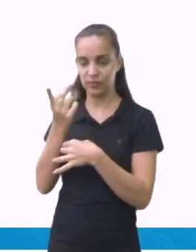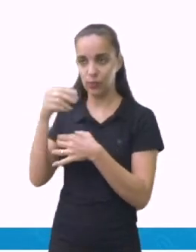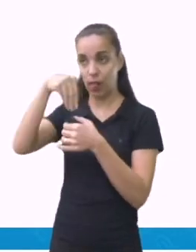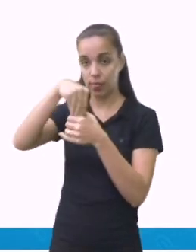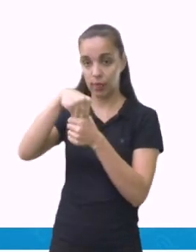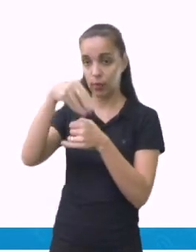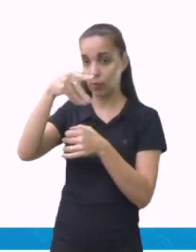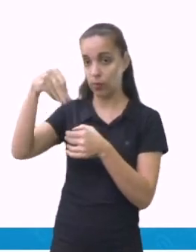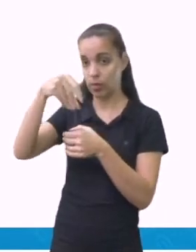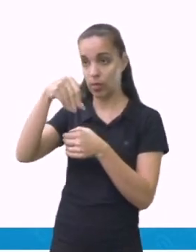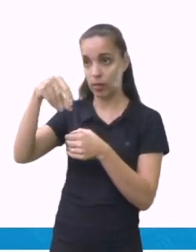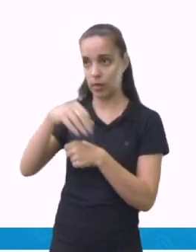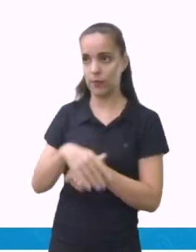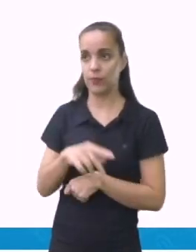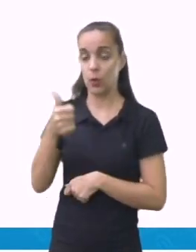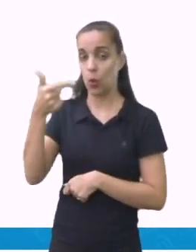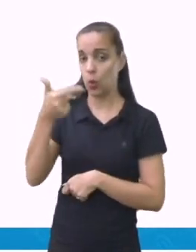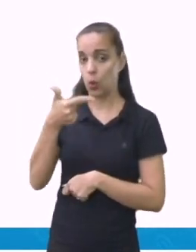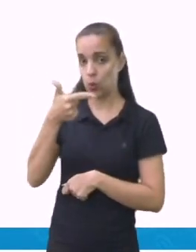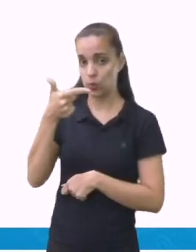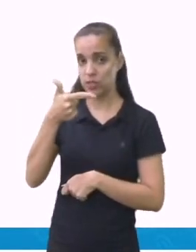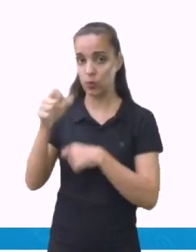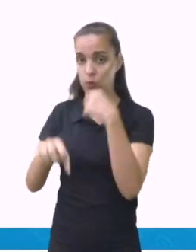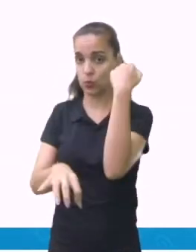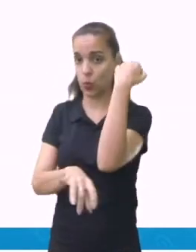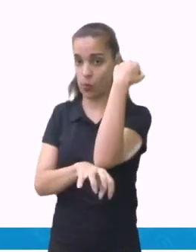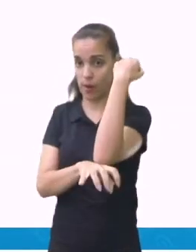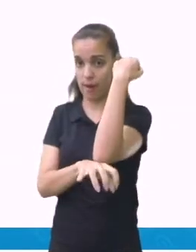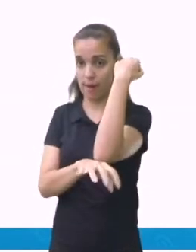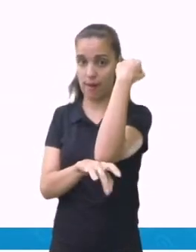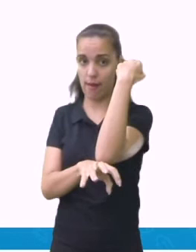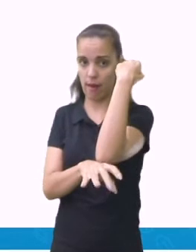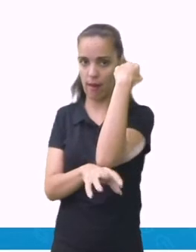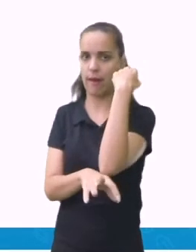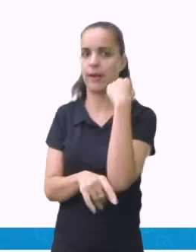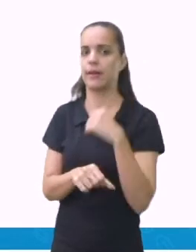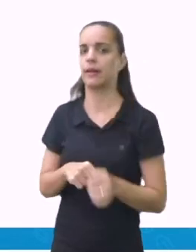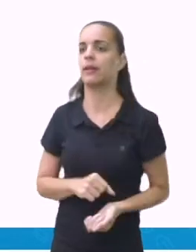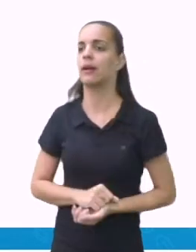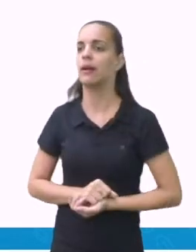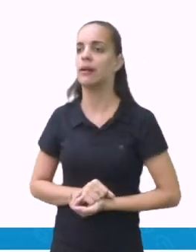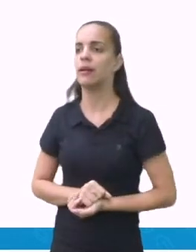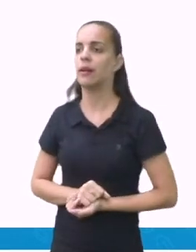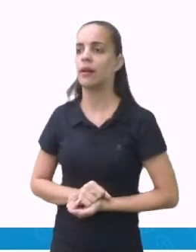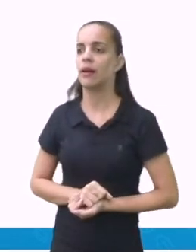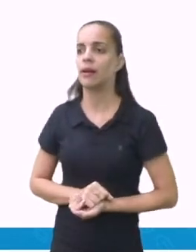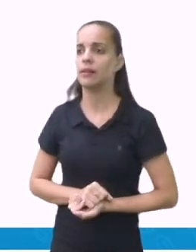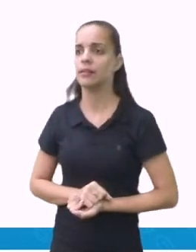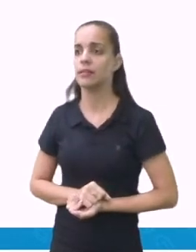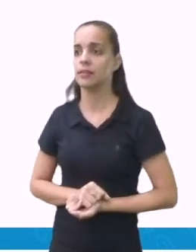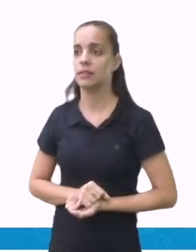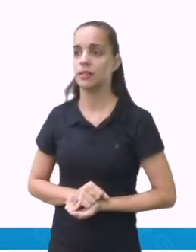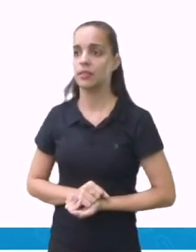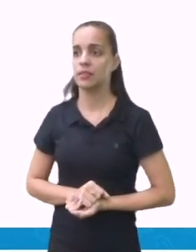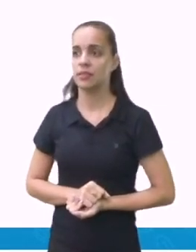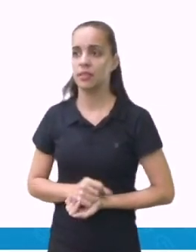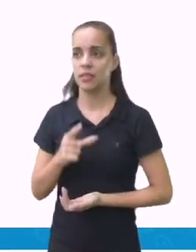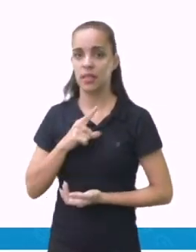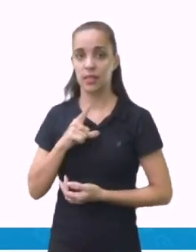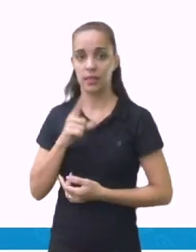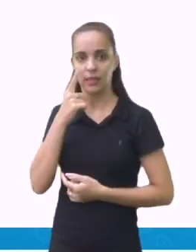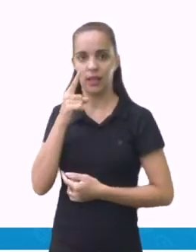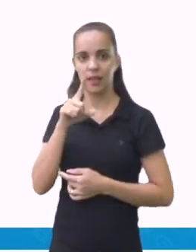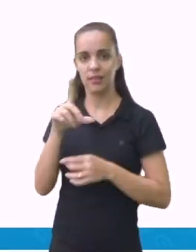abrir. No segundo passo, ela tá começando a formar raízes. E lá